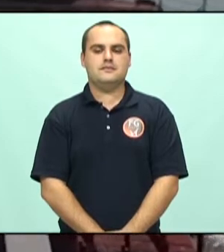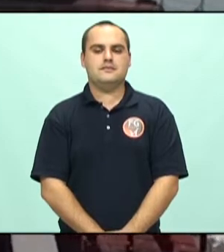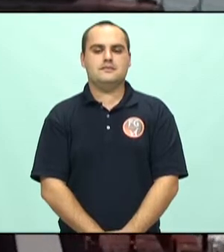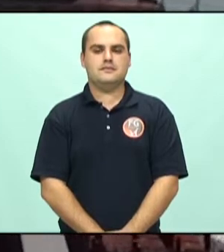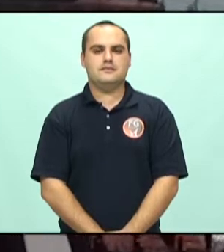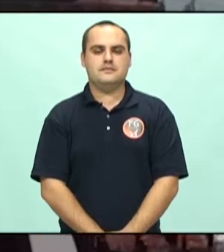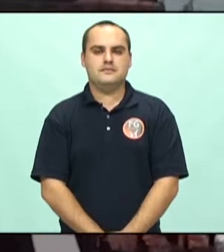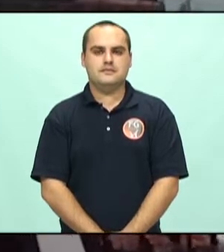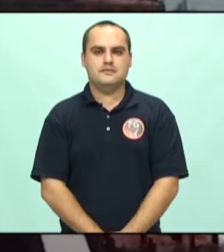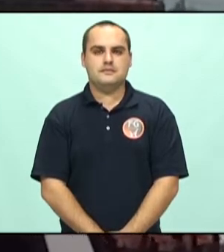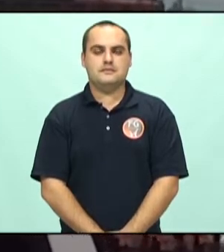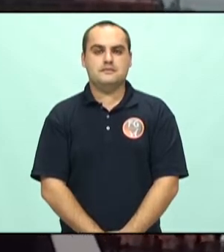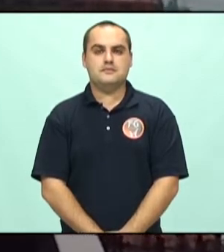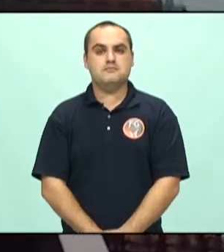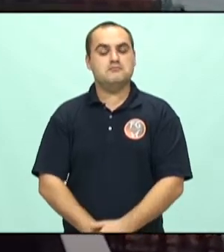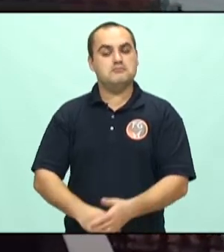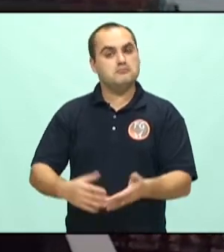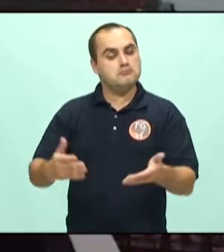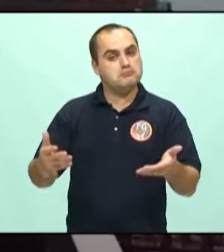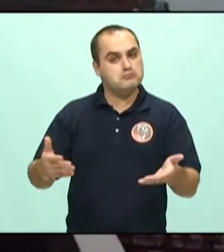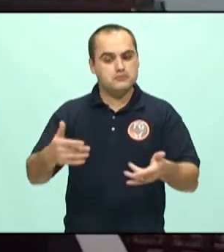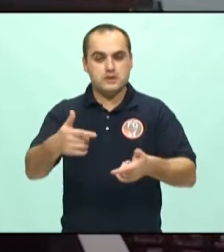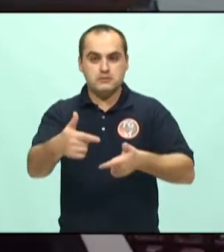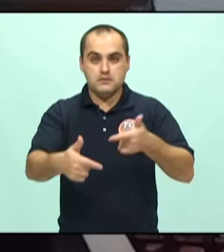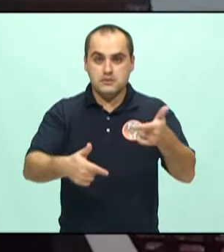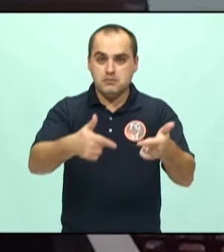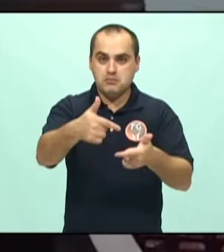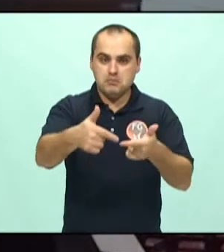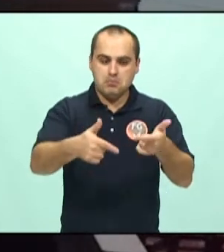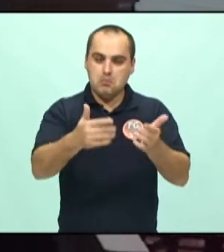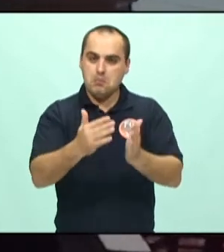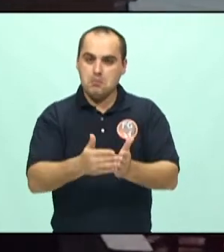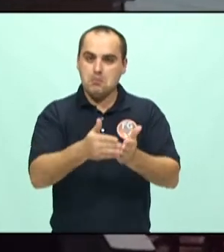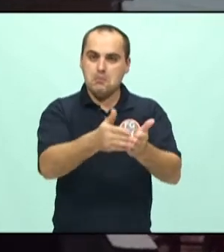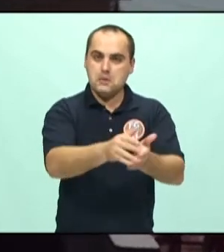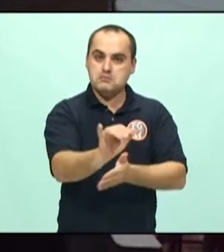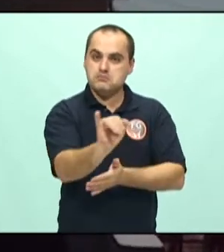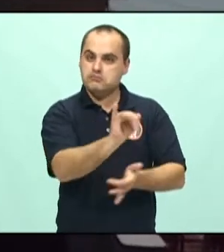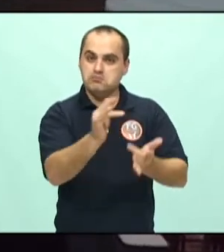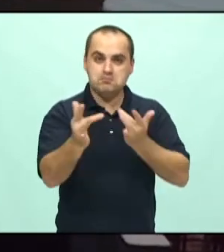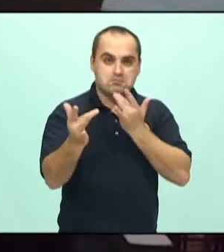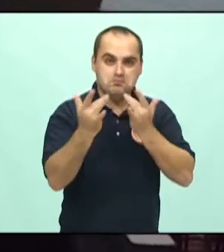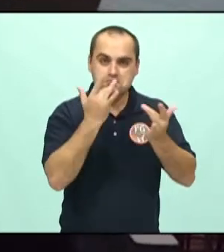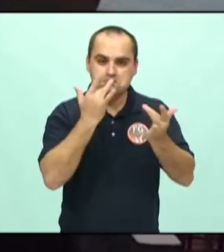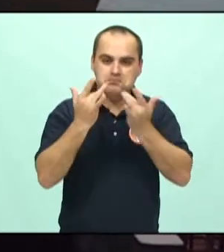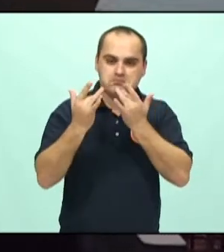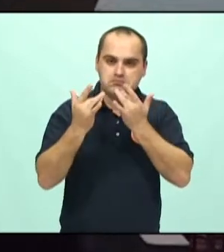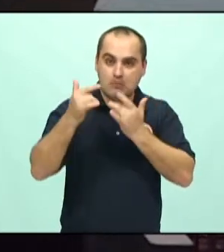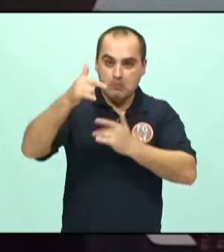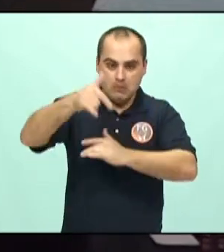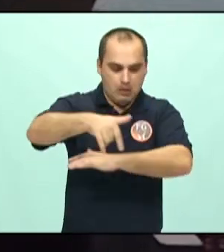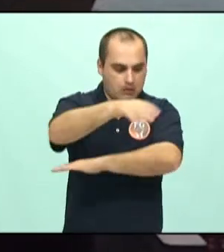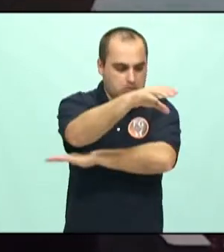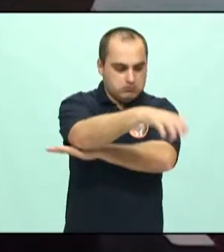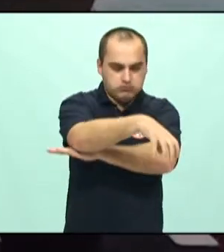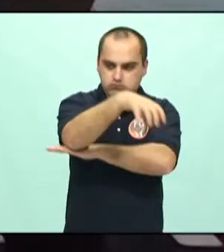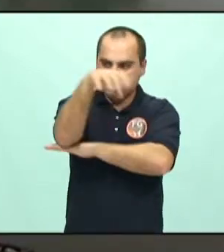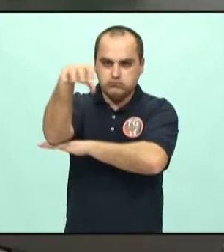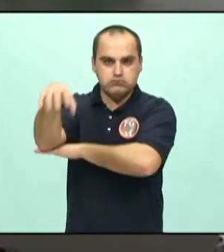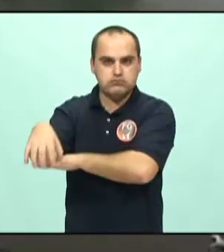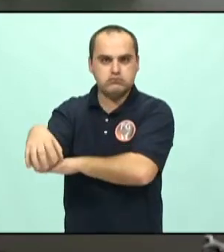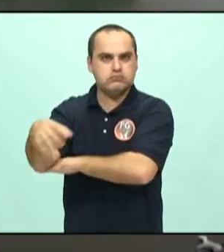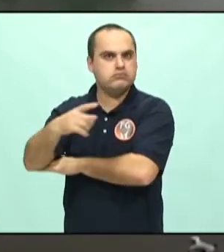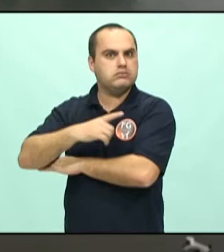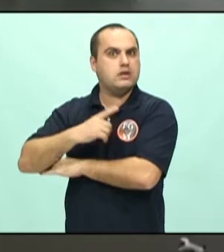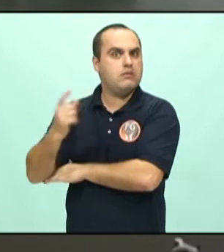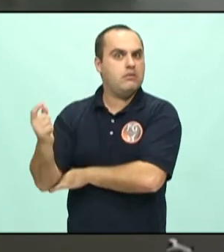A atividade portuária em Itajaí ela é apaixonante. Ali se transporta a riqueza, é uma porta aberta ao mundo.